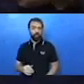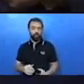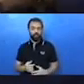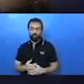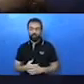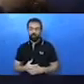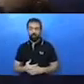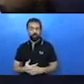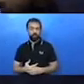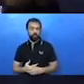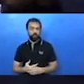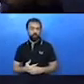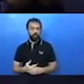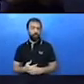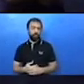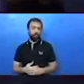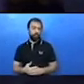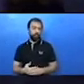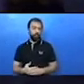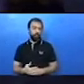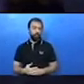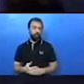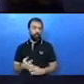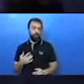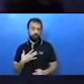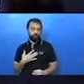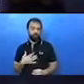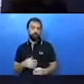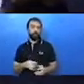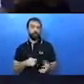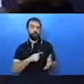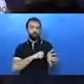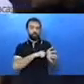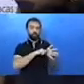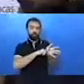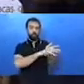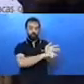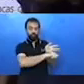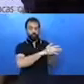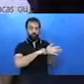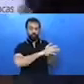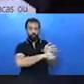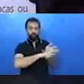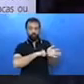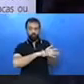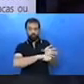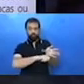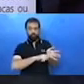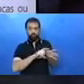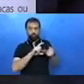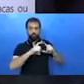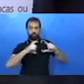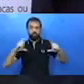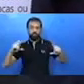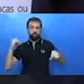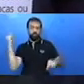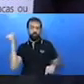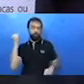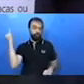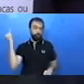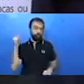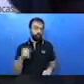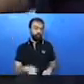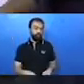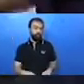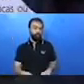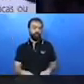as nossas respostas. Já vou fazer a marcação dos itens importantes. Isso aqui é uma parte importante.